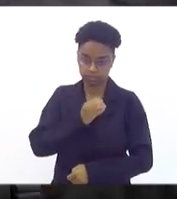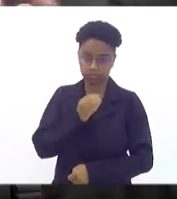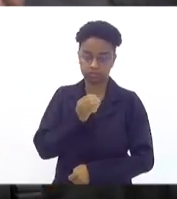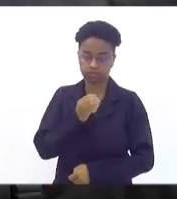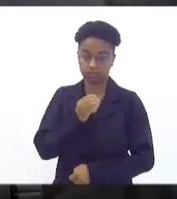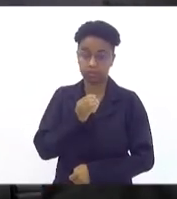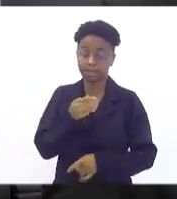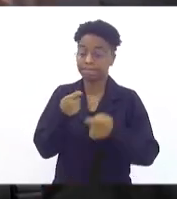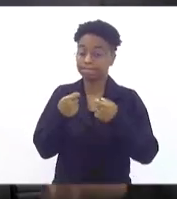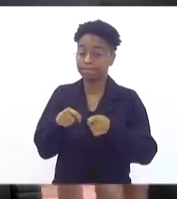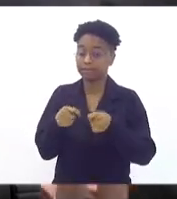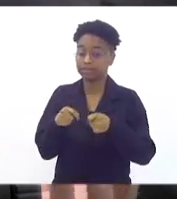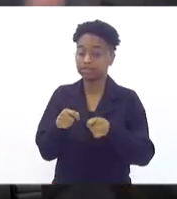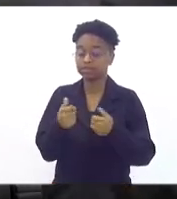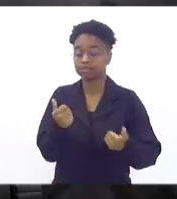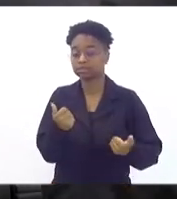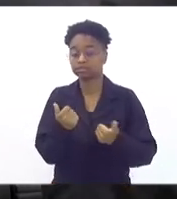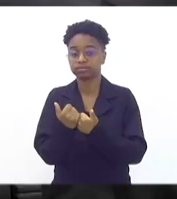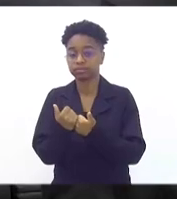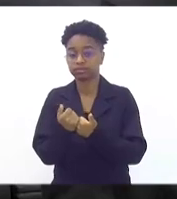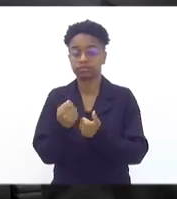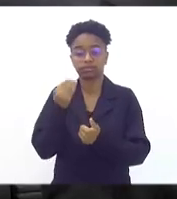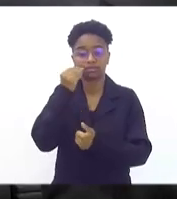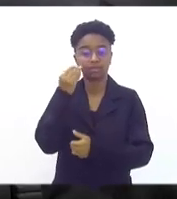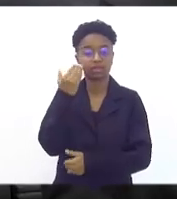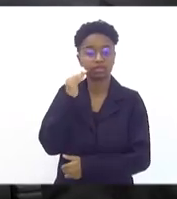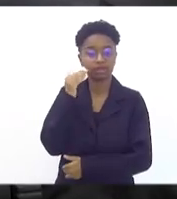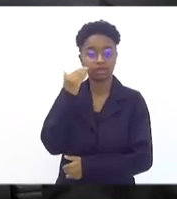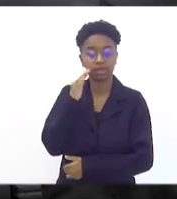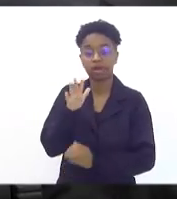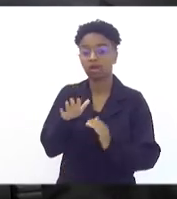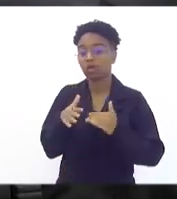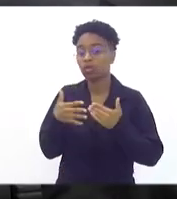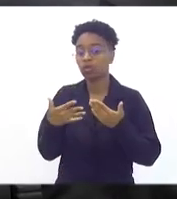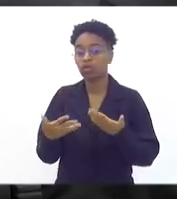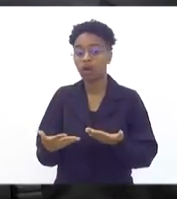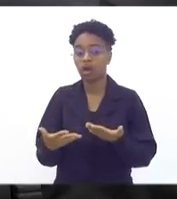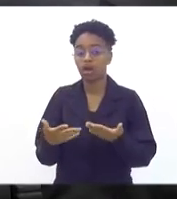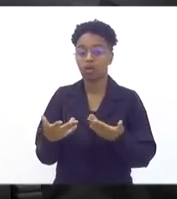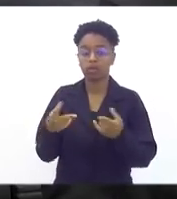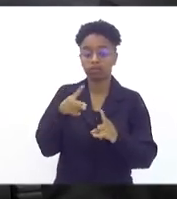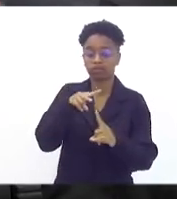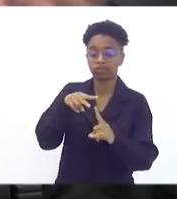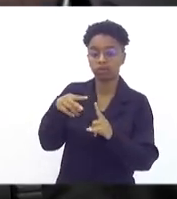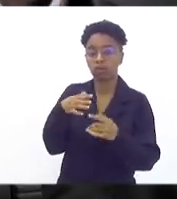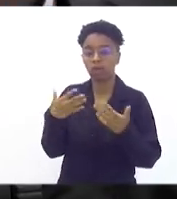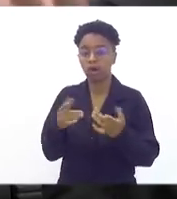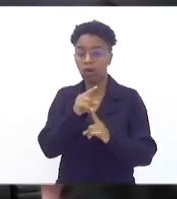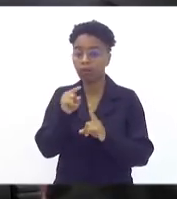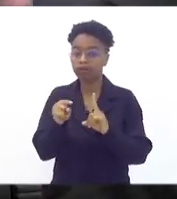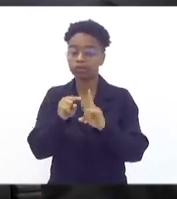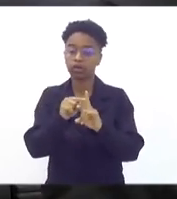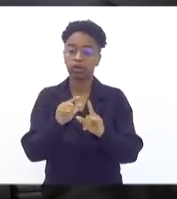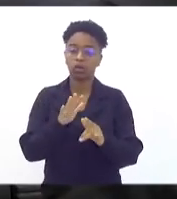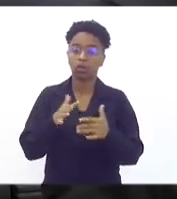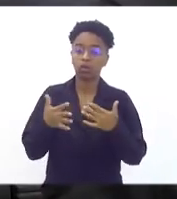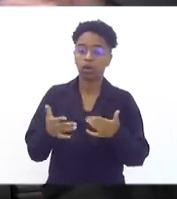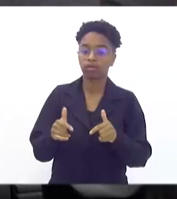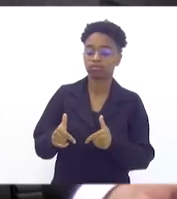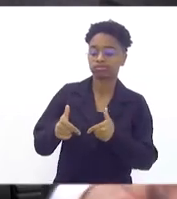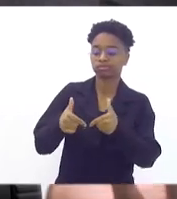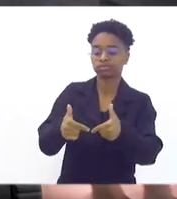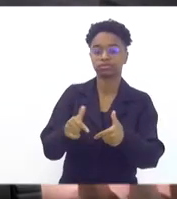ele tem que ser auxiliado para poder entender quais serão as perspectivas que nós temos Quais são os elementos que nós temos